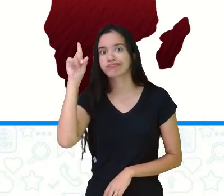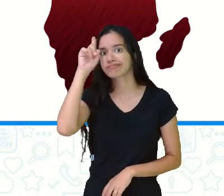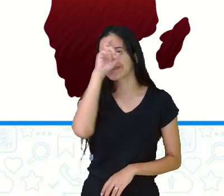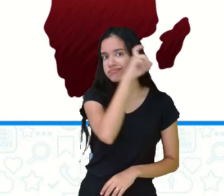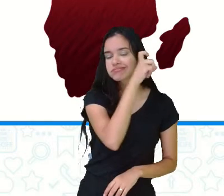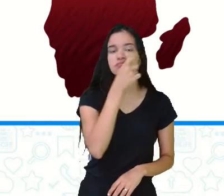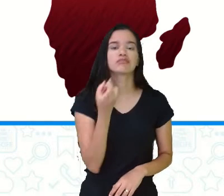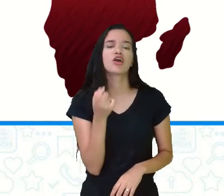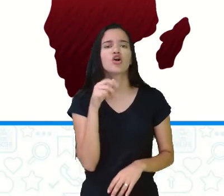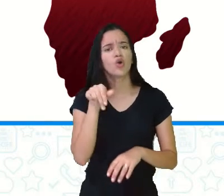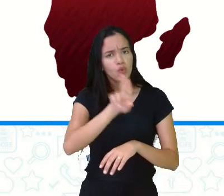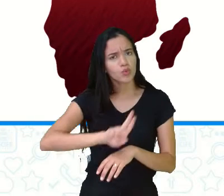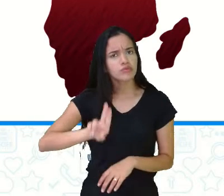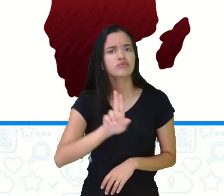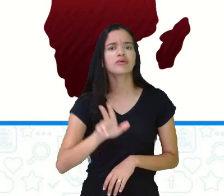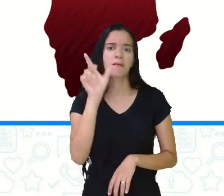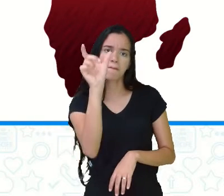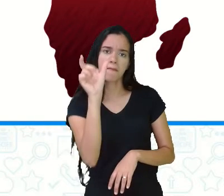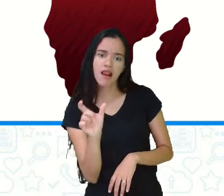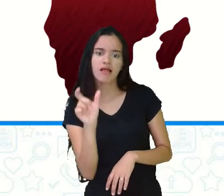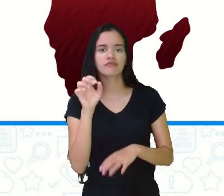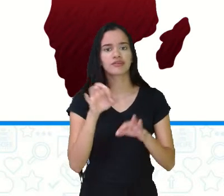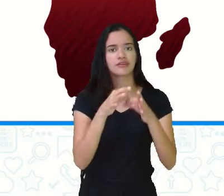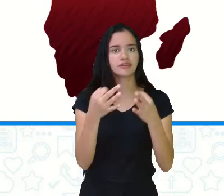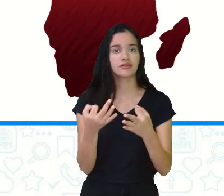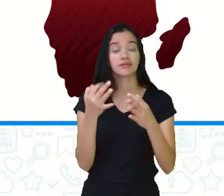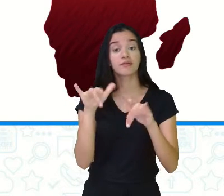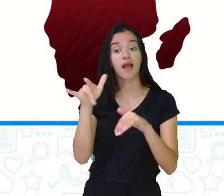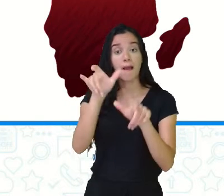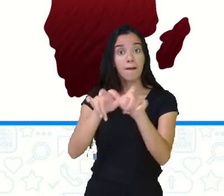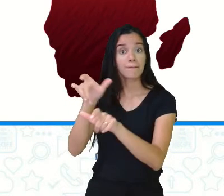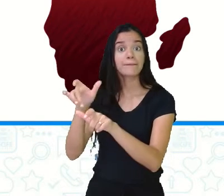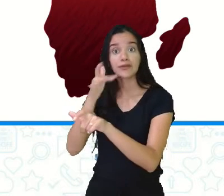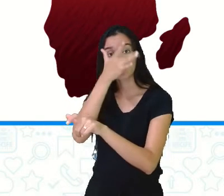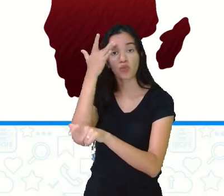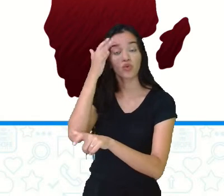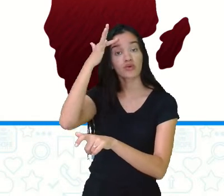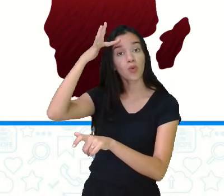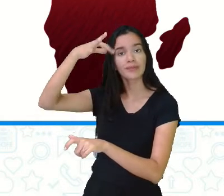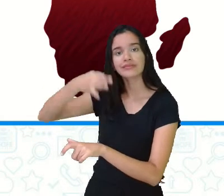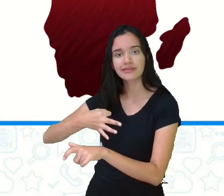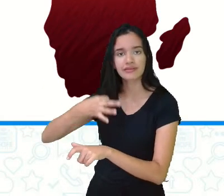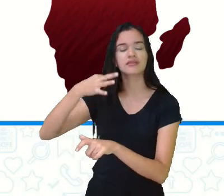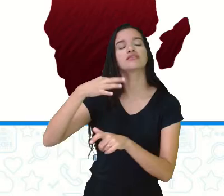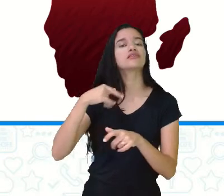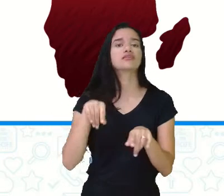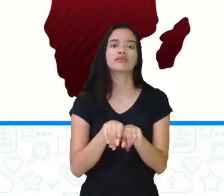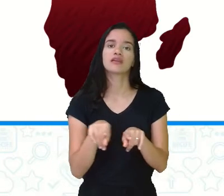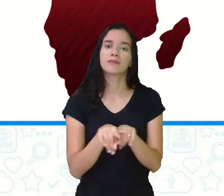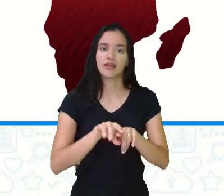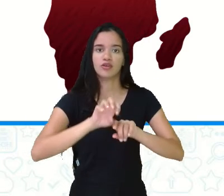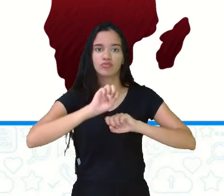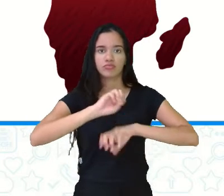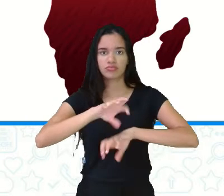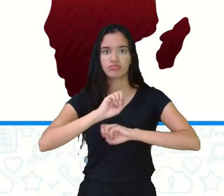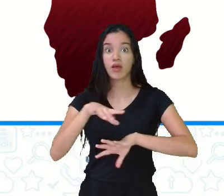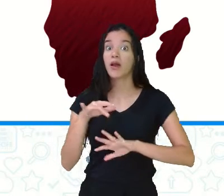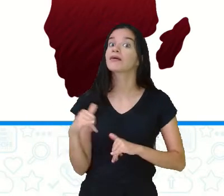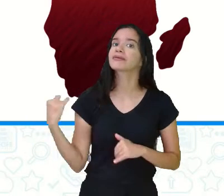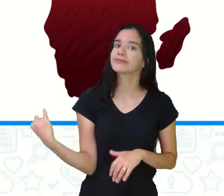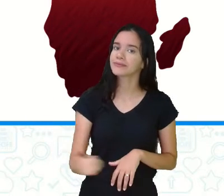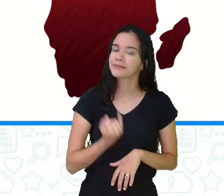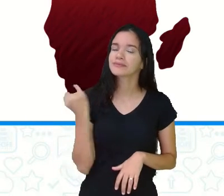difíceis. Use palavras simples, que é para o teu leitor ali compreender a tua mensagem. Que transmitem ensinamentos, olha que importante isso aí,